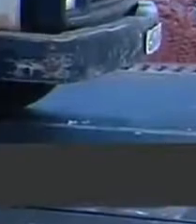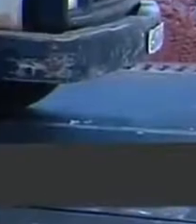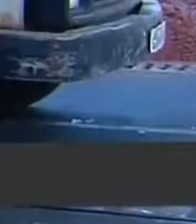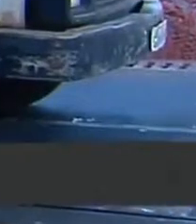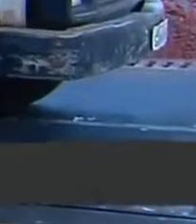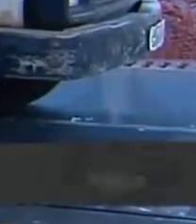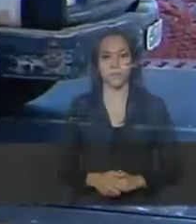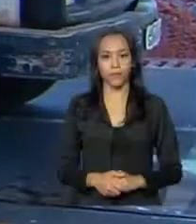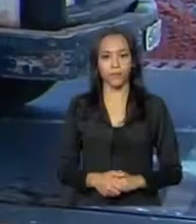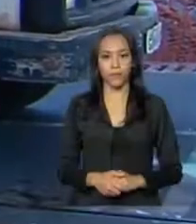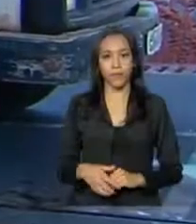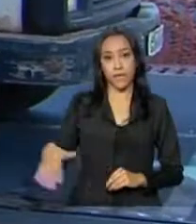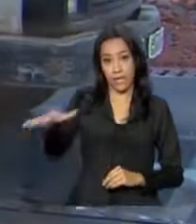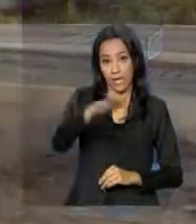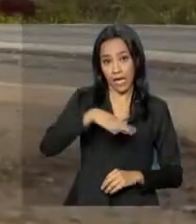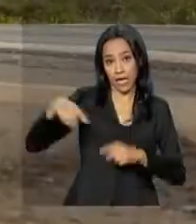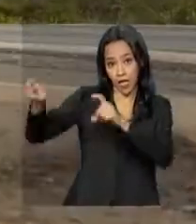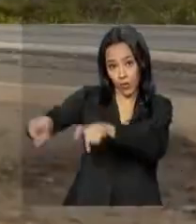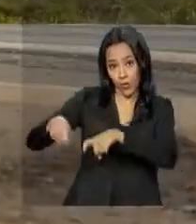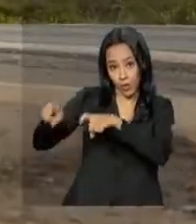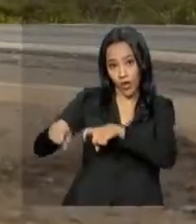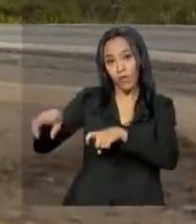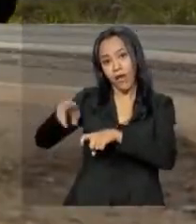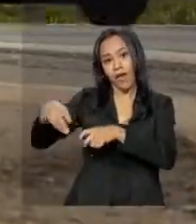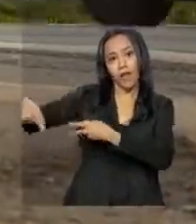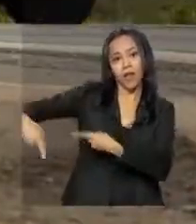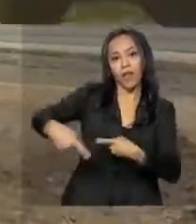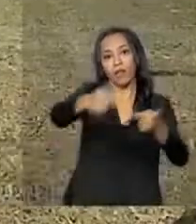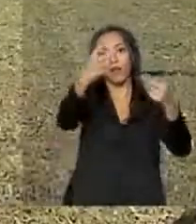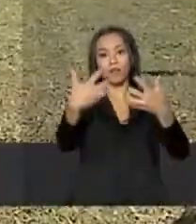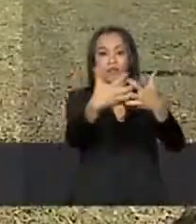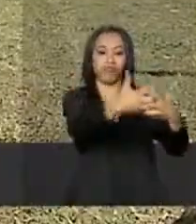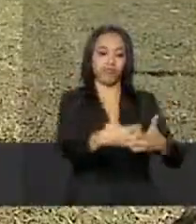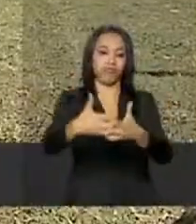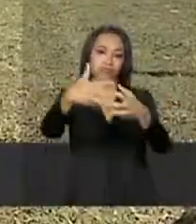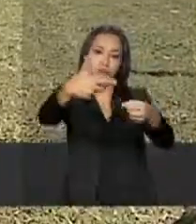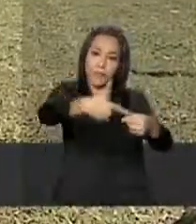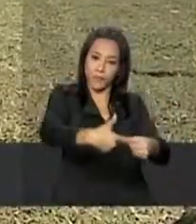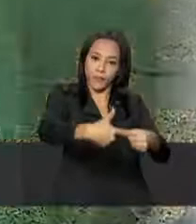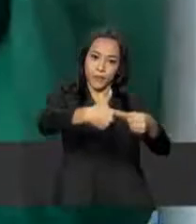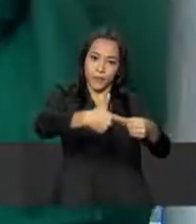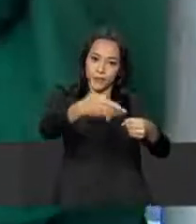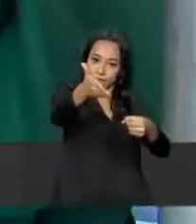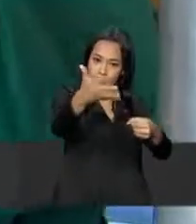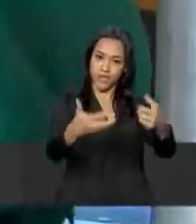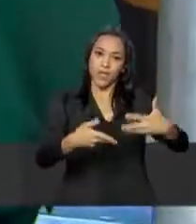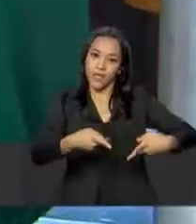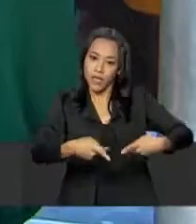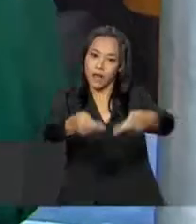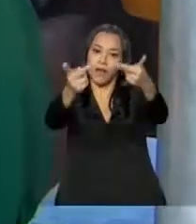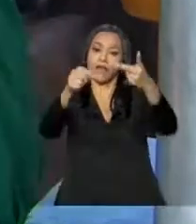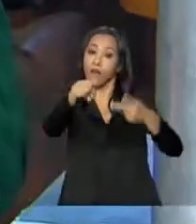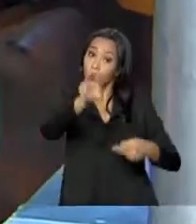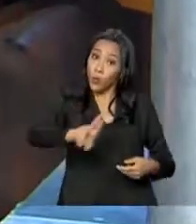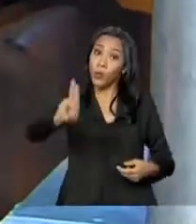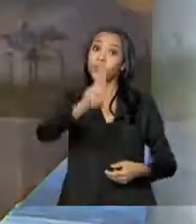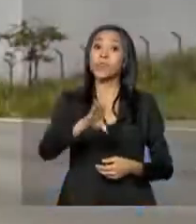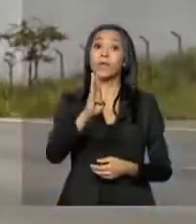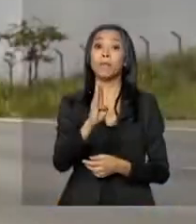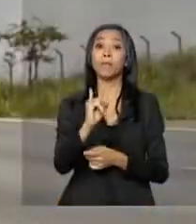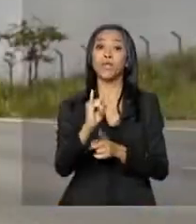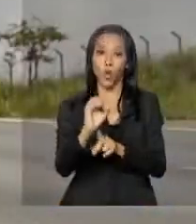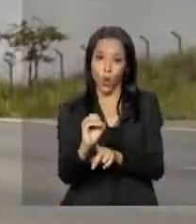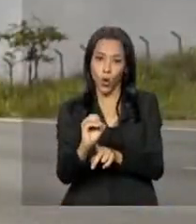Do campo para o tanque de combustível. Os veículos responsáveis pelo transporte e abastecimento no Brasil usam biodiesel.